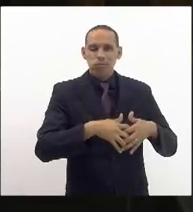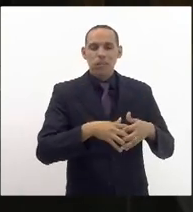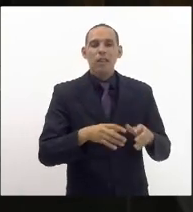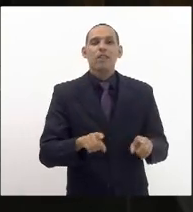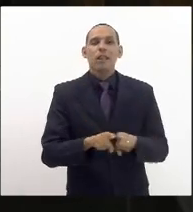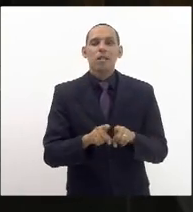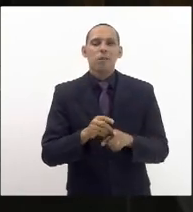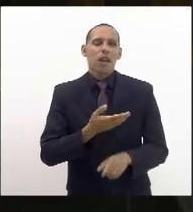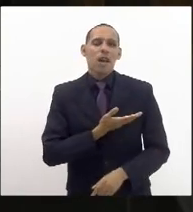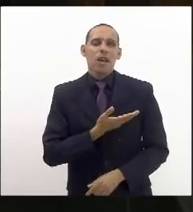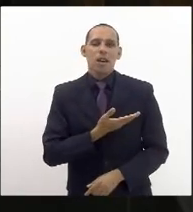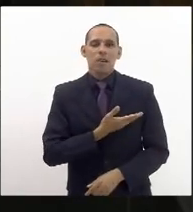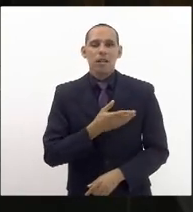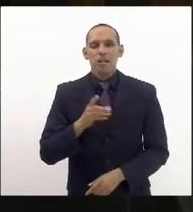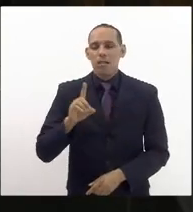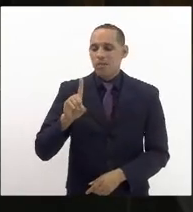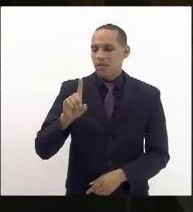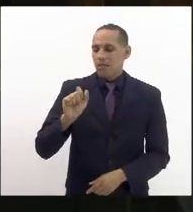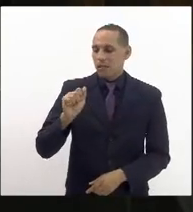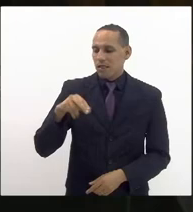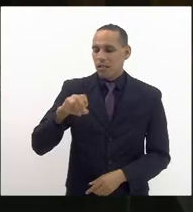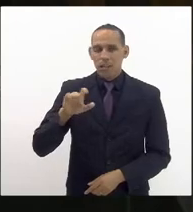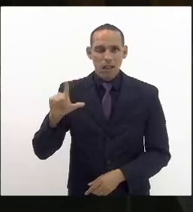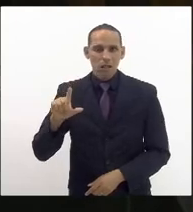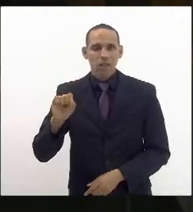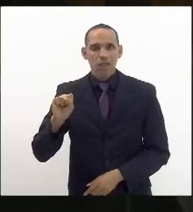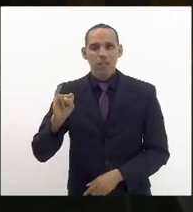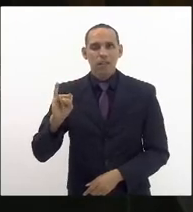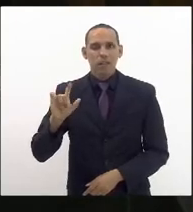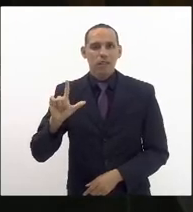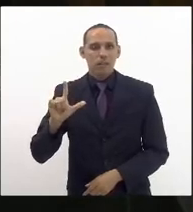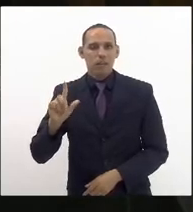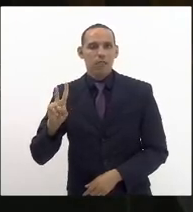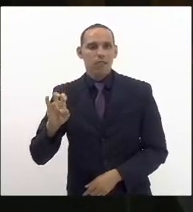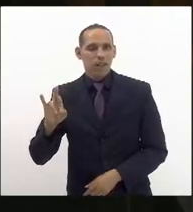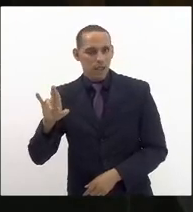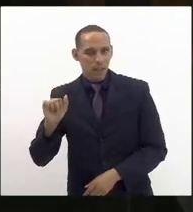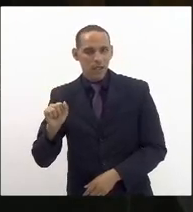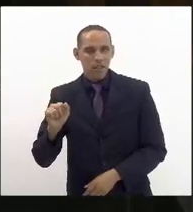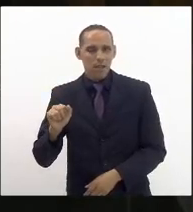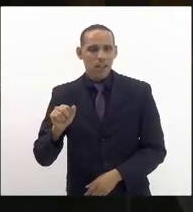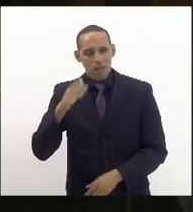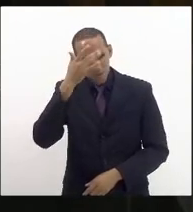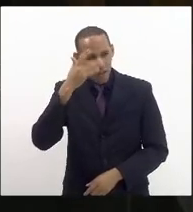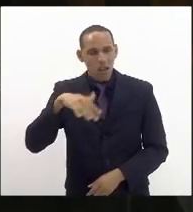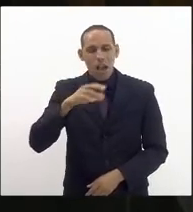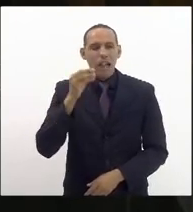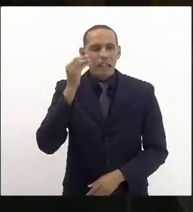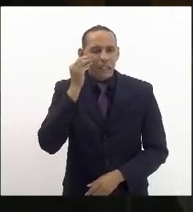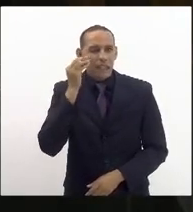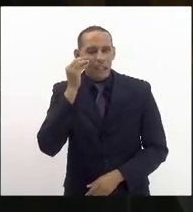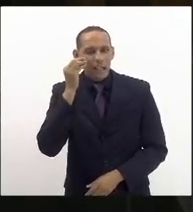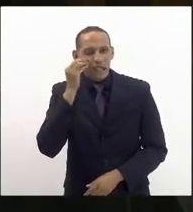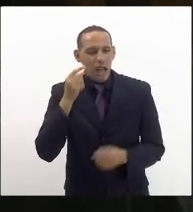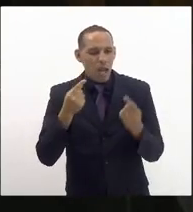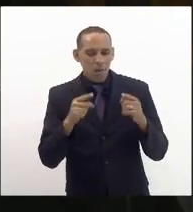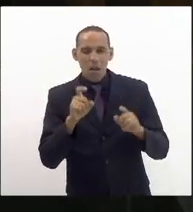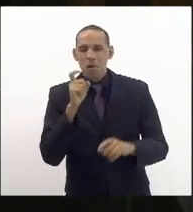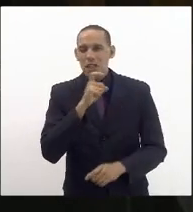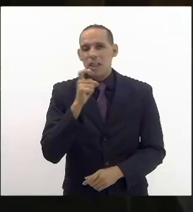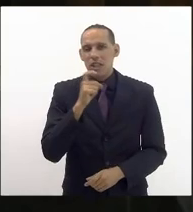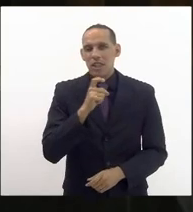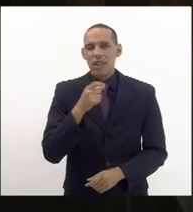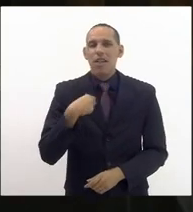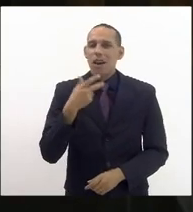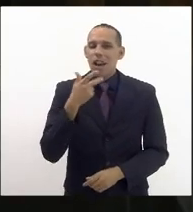Silveira, aquele episódio que tentam o tempo inteiro nos criar uma narrativa mentirosa, que é o episódio que eu citei anteriormente